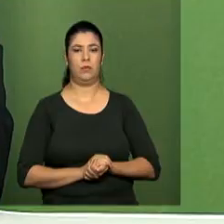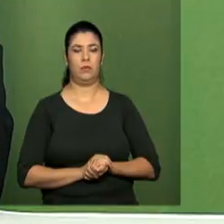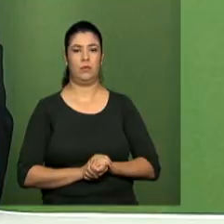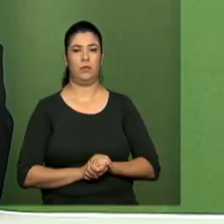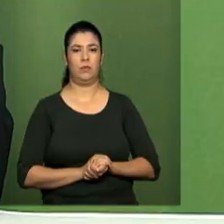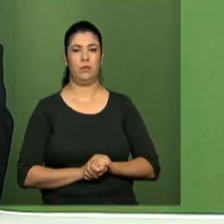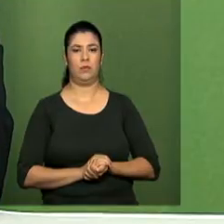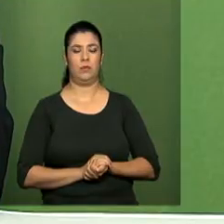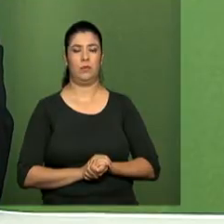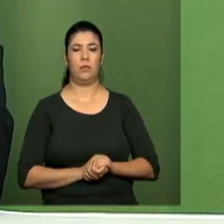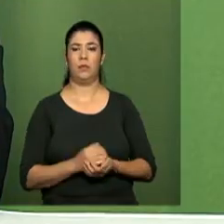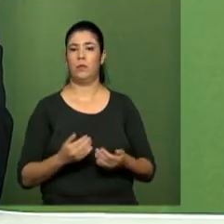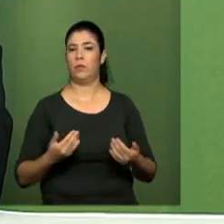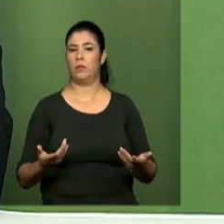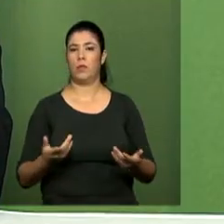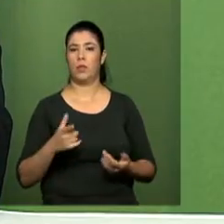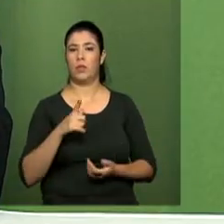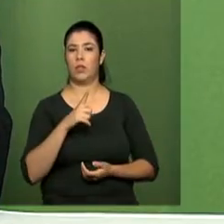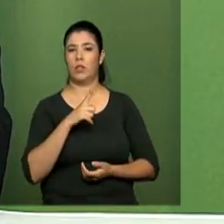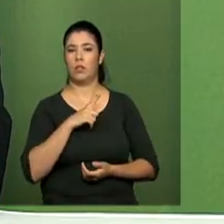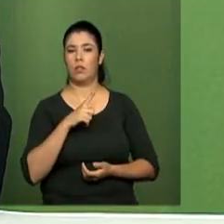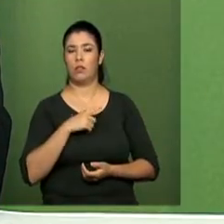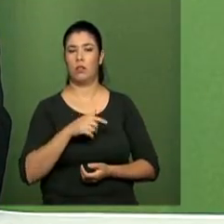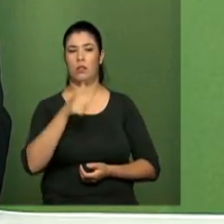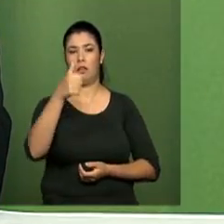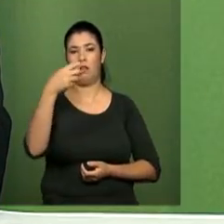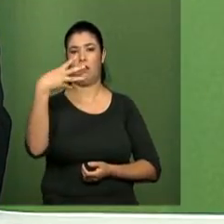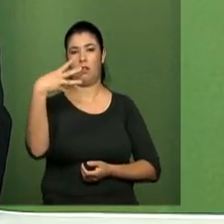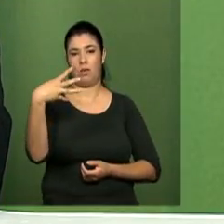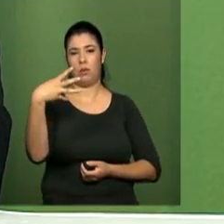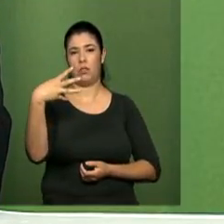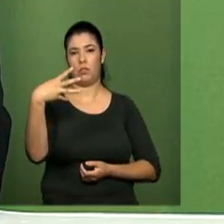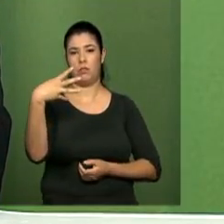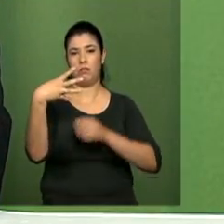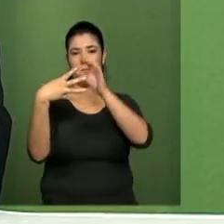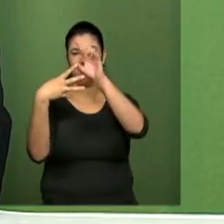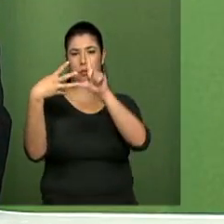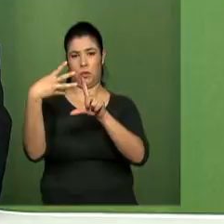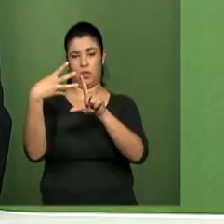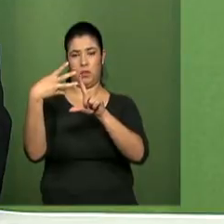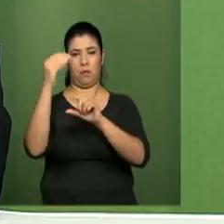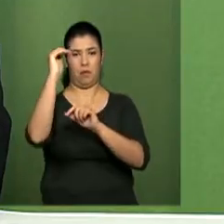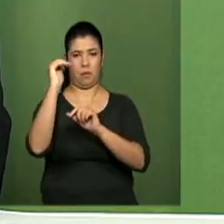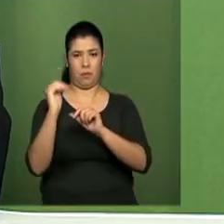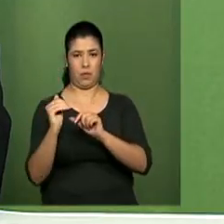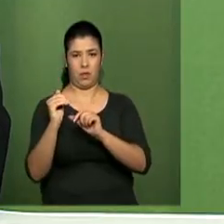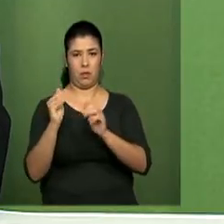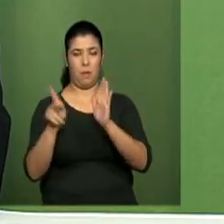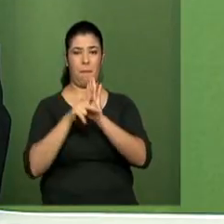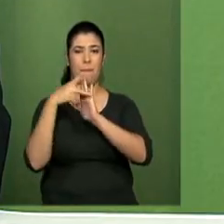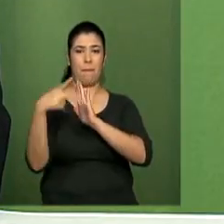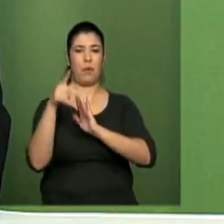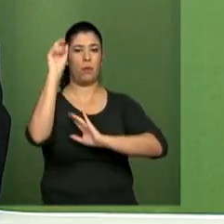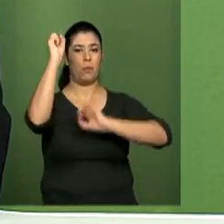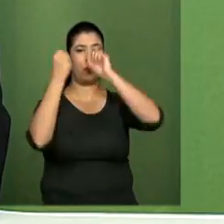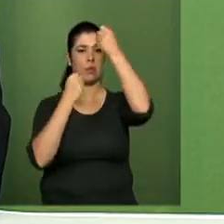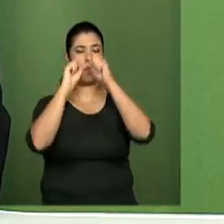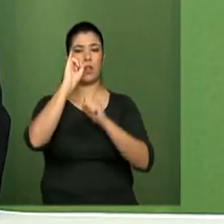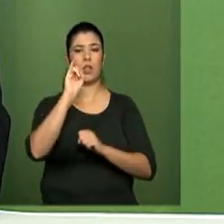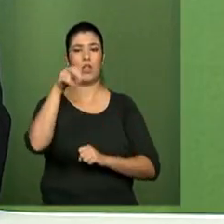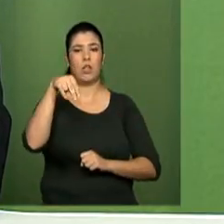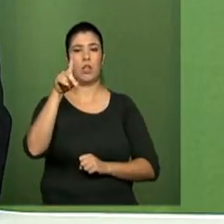não é que os 14 era para a indústria o que nós resolvemos em que a indústria precisa ter um olhar